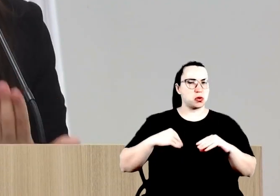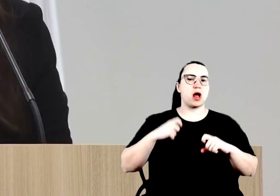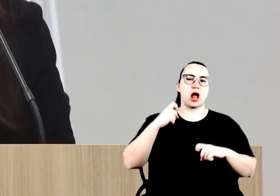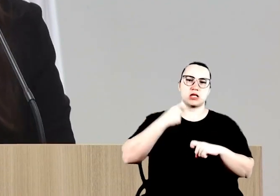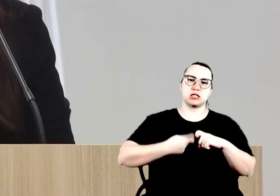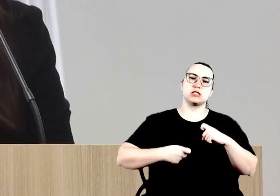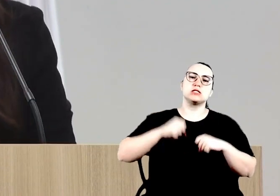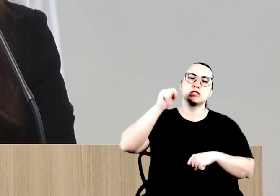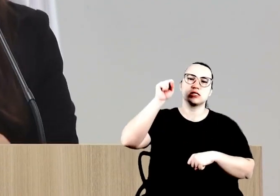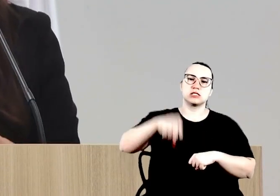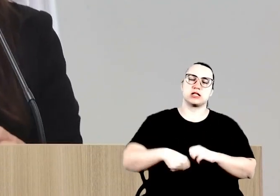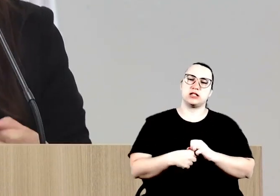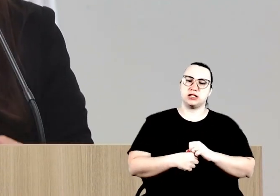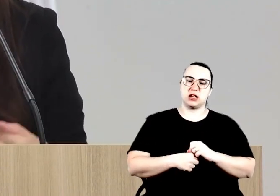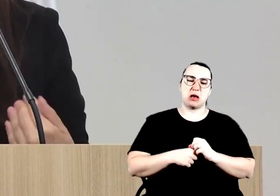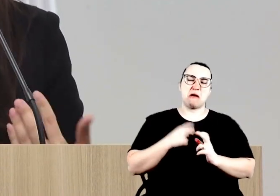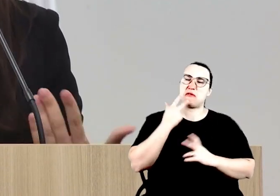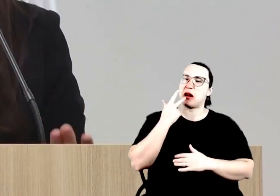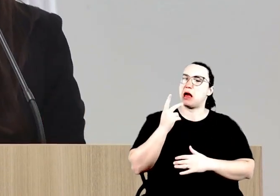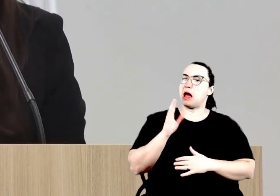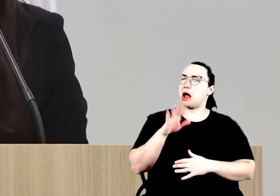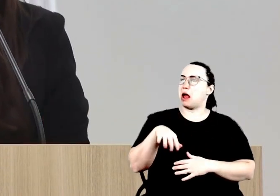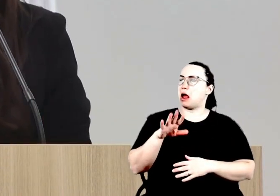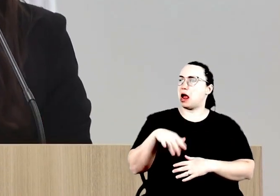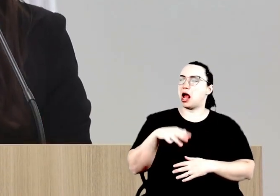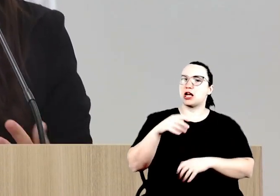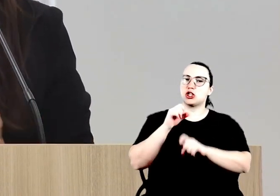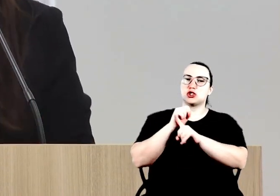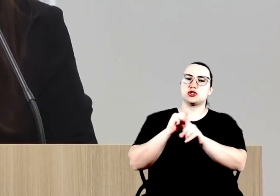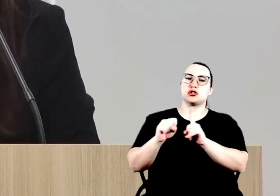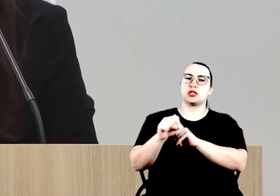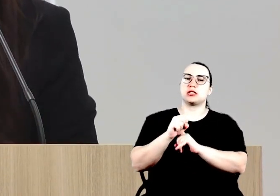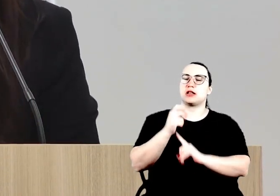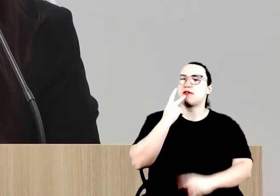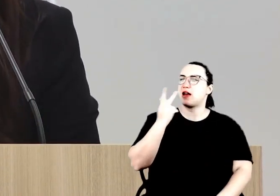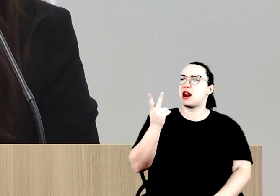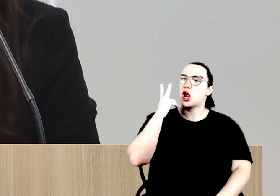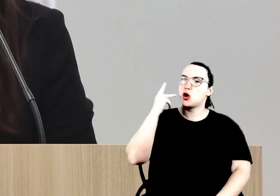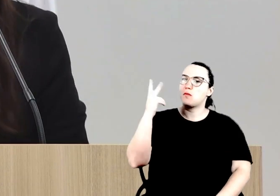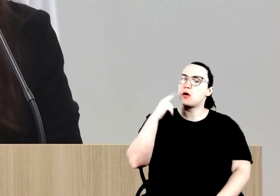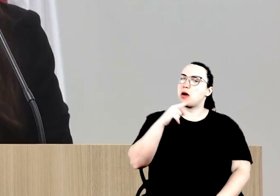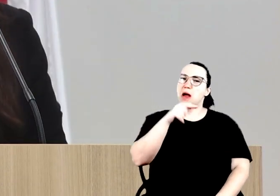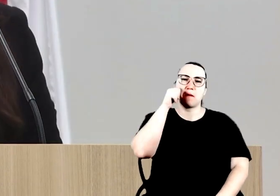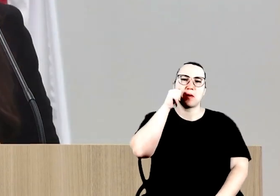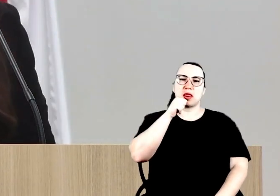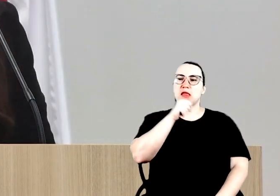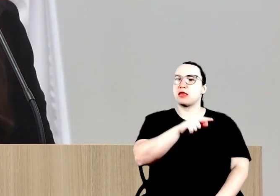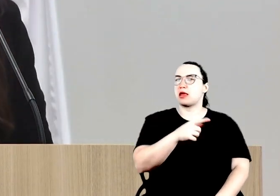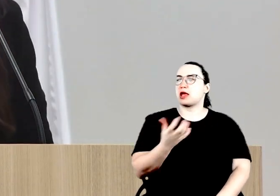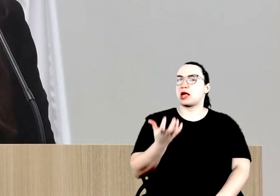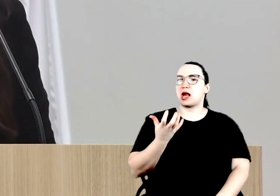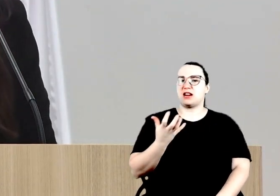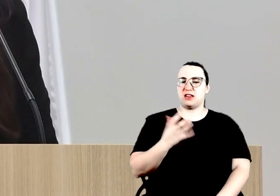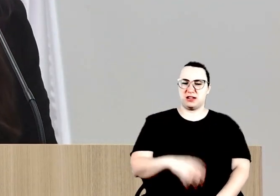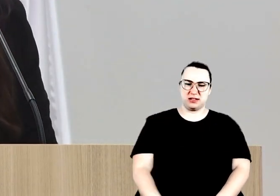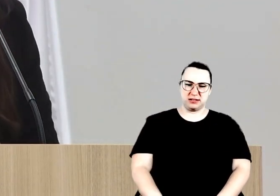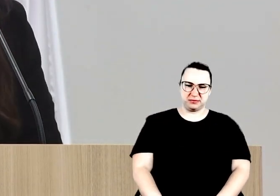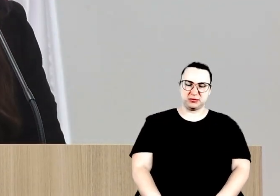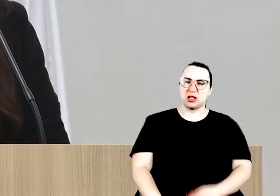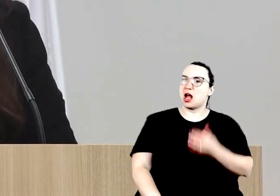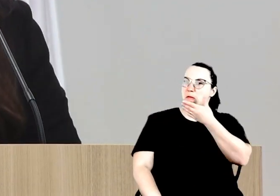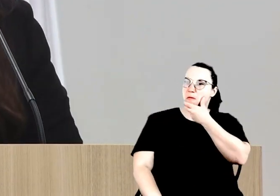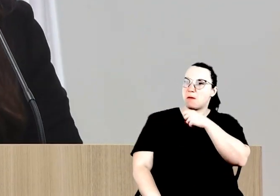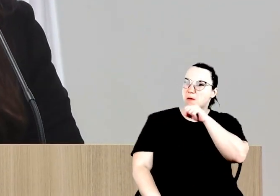não existe essa fala que na sociedade é muito comum. Ah, mas ela queria. Ah, mas os pais